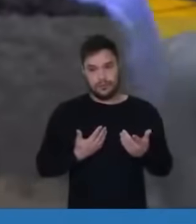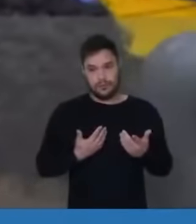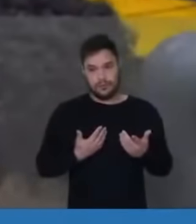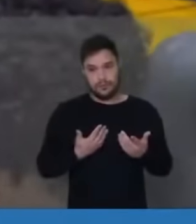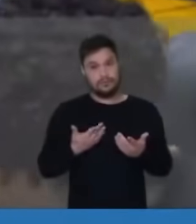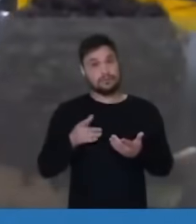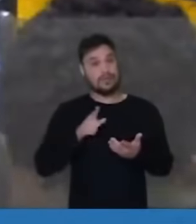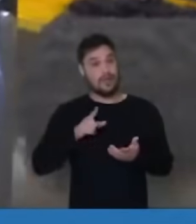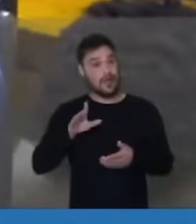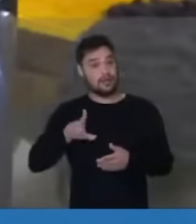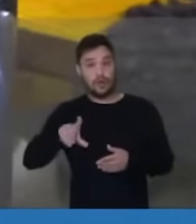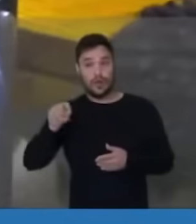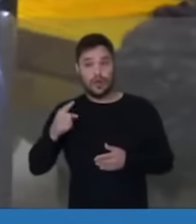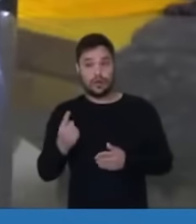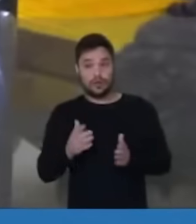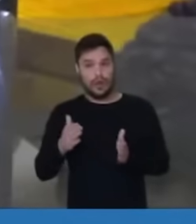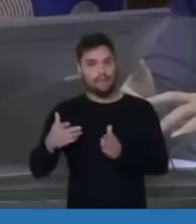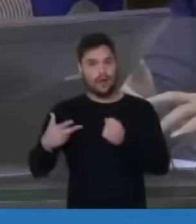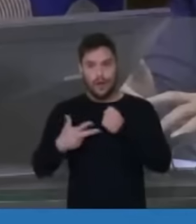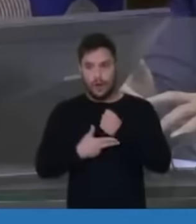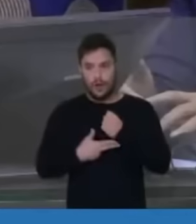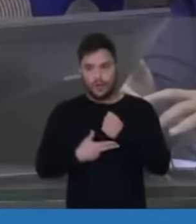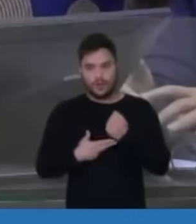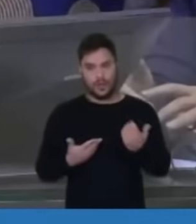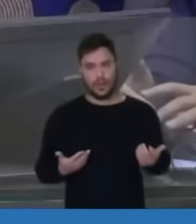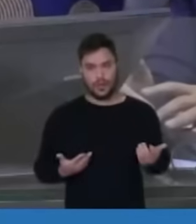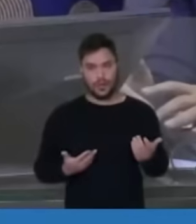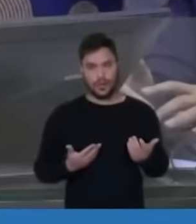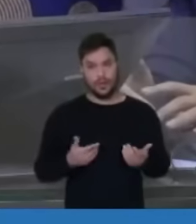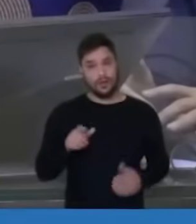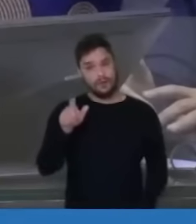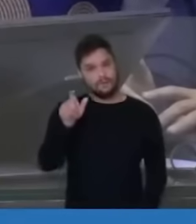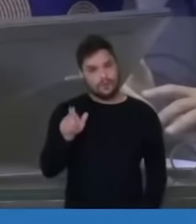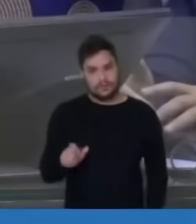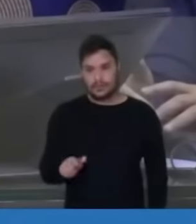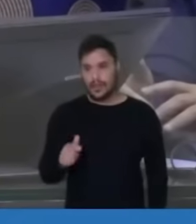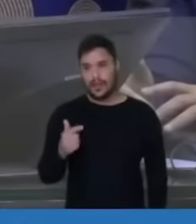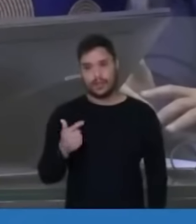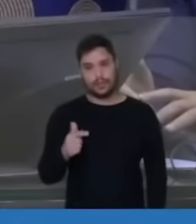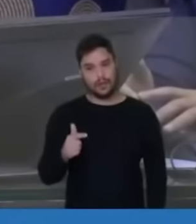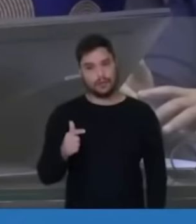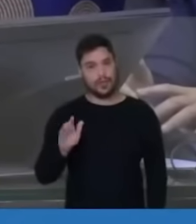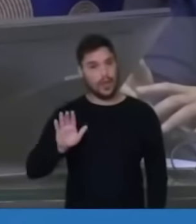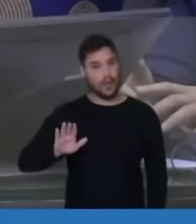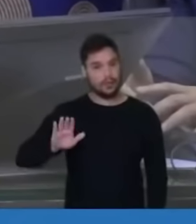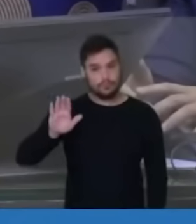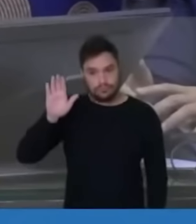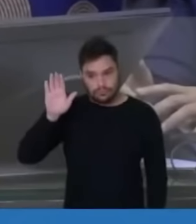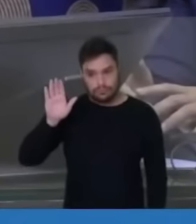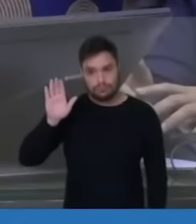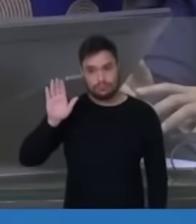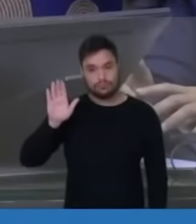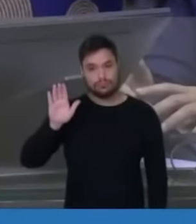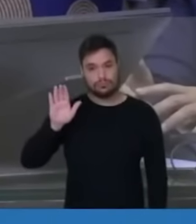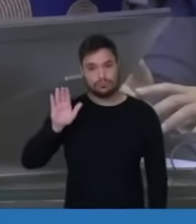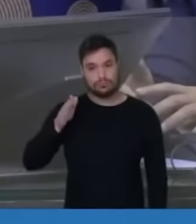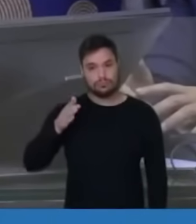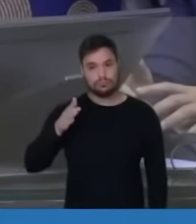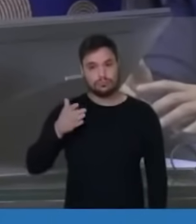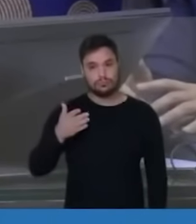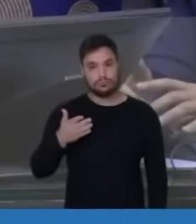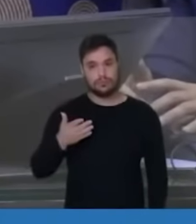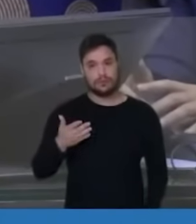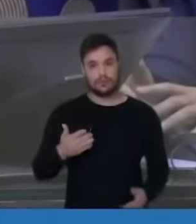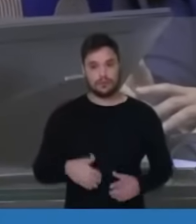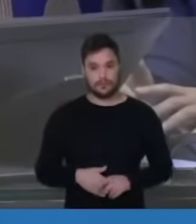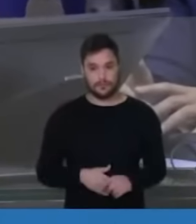sendo parcial. Vai obrigada. Cortar meu microfone de novo, muito Maria obrigada, colega. Vossa Excelência não tem um elemento regimental. Vai. Eu realmente peço desculpas. Eu vou de